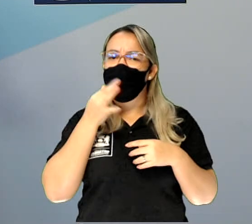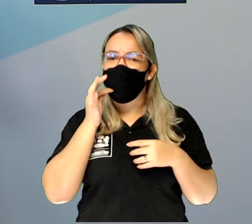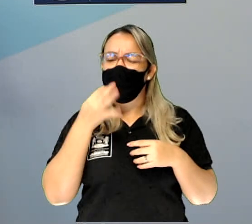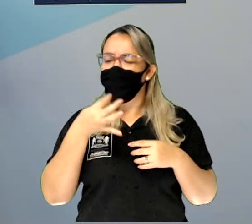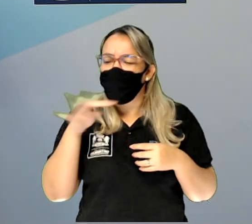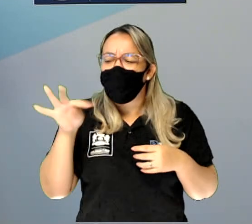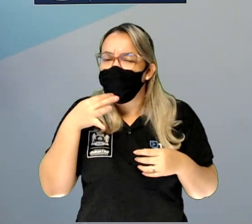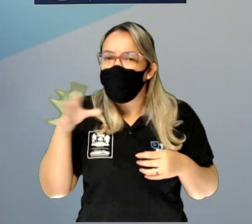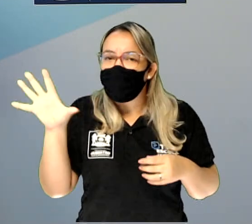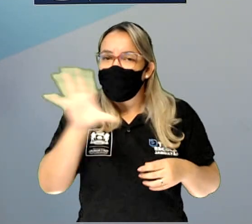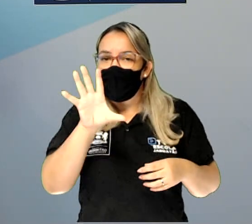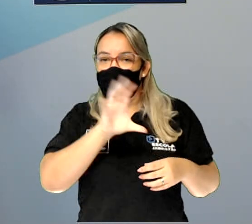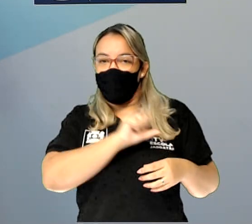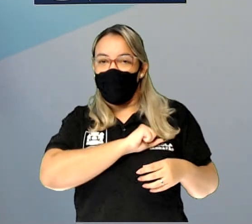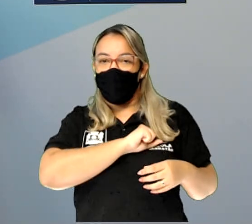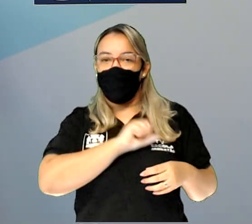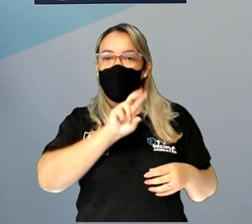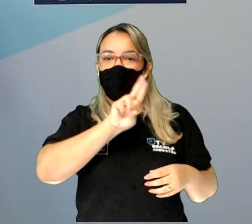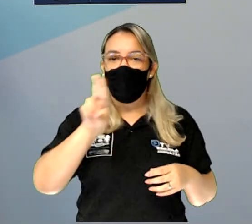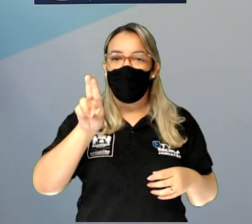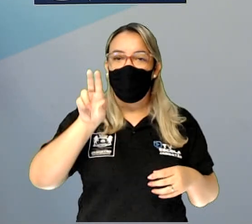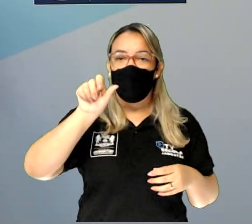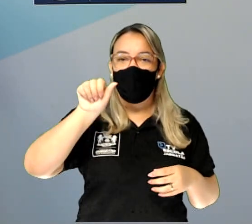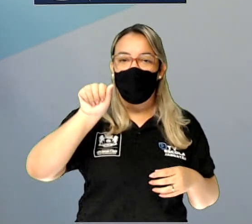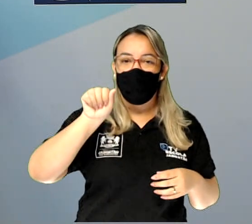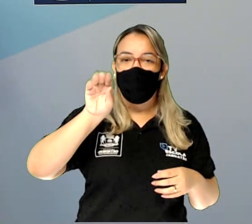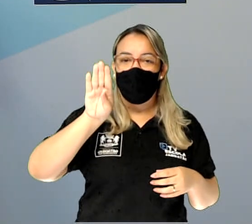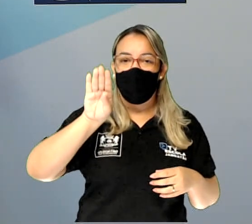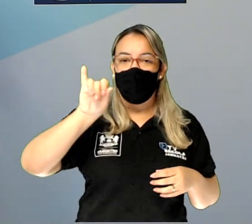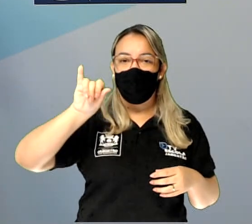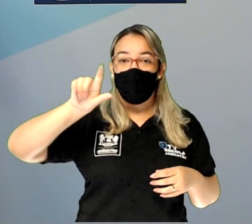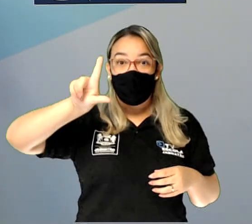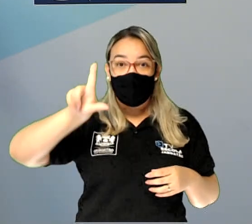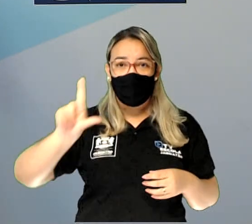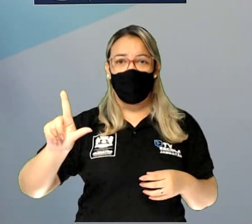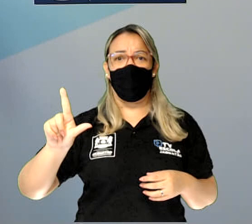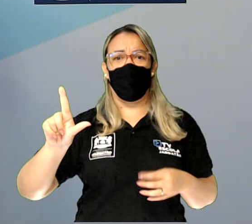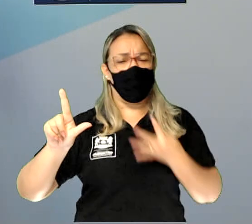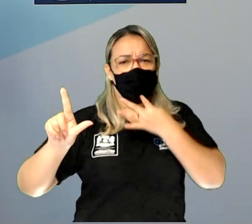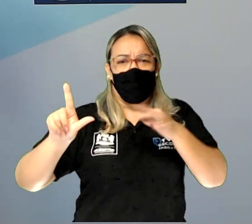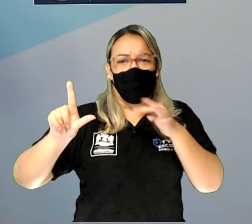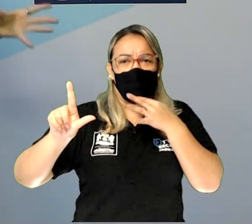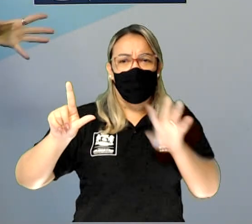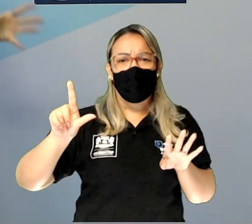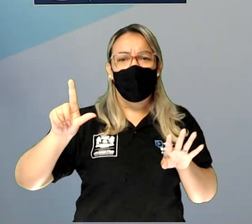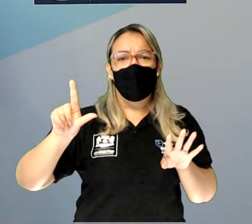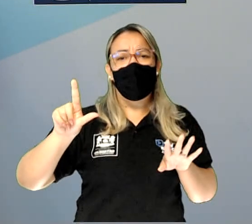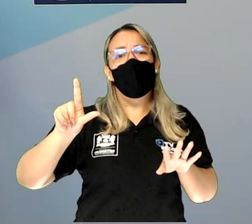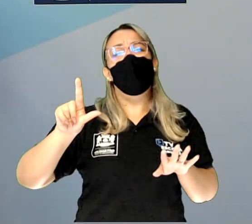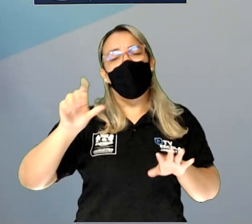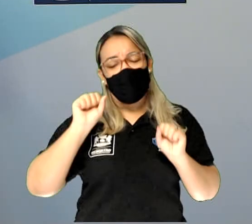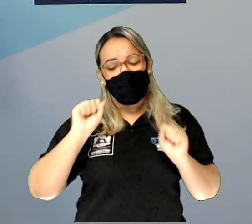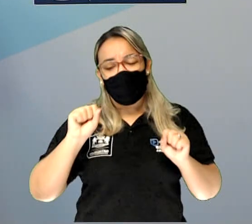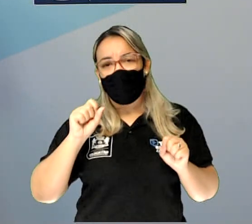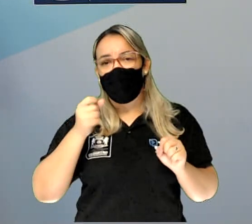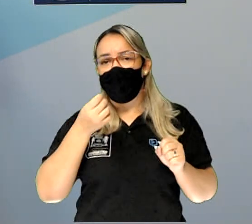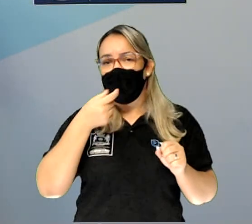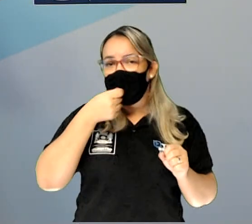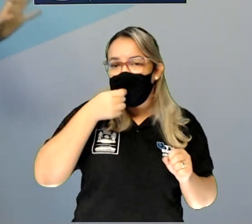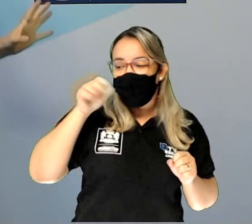amei, que é a fruta chamada abil. E de uma certa forma a gente acaba jogando aquela